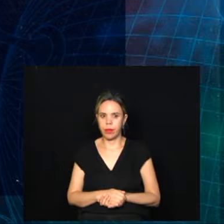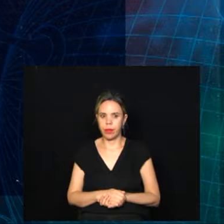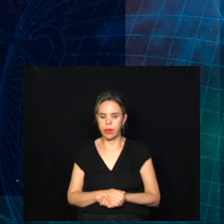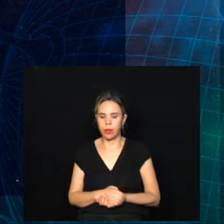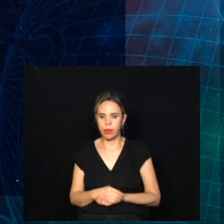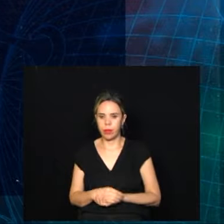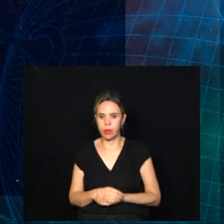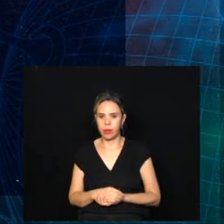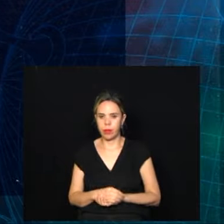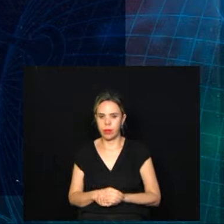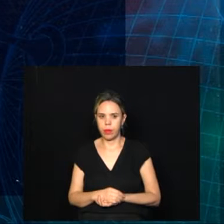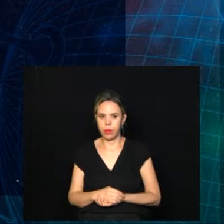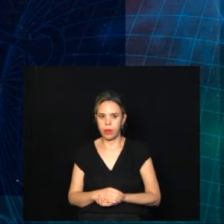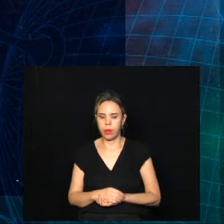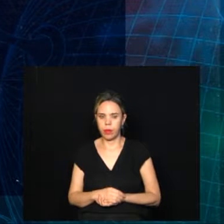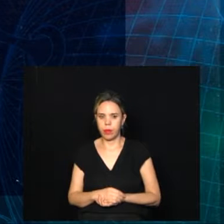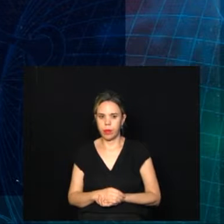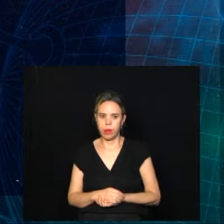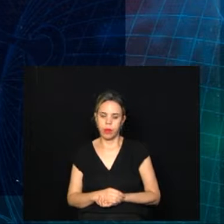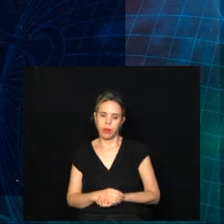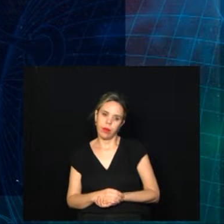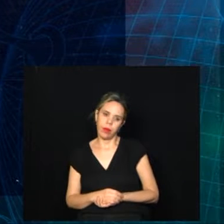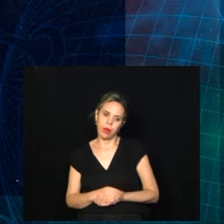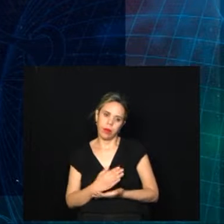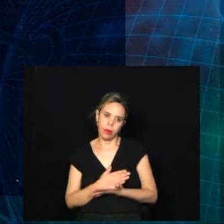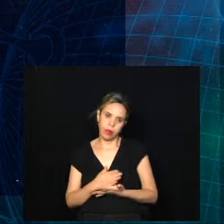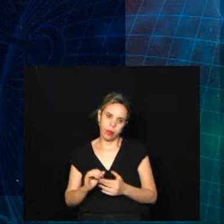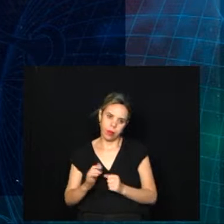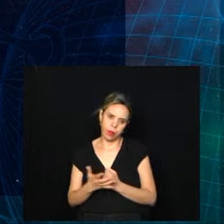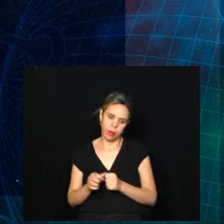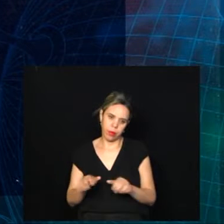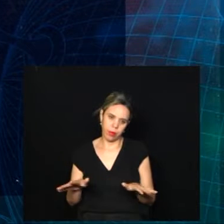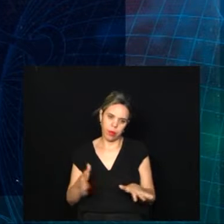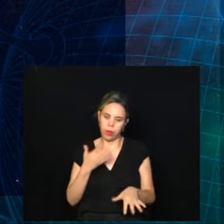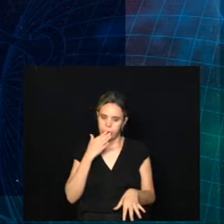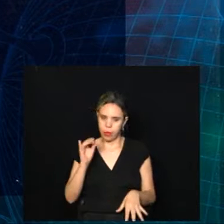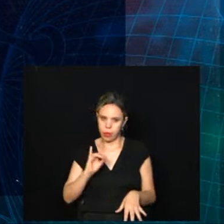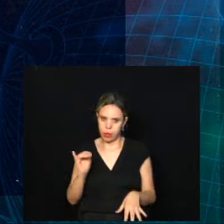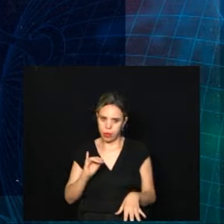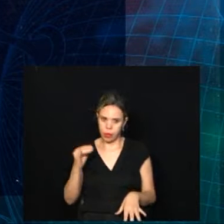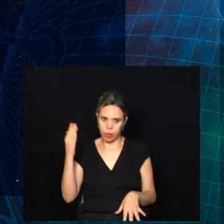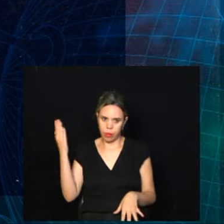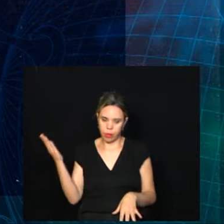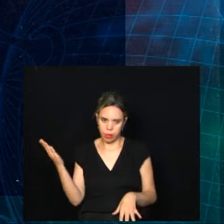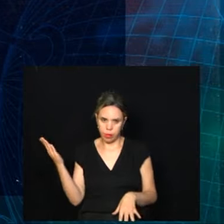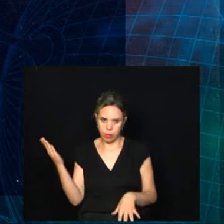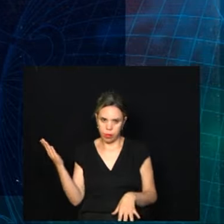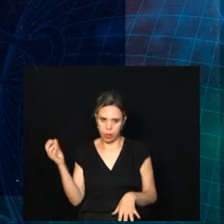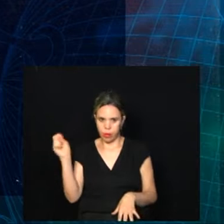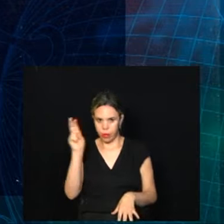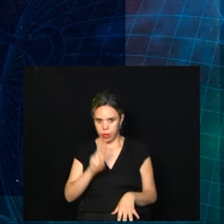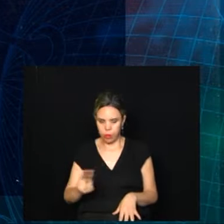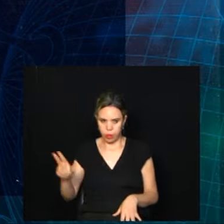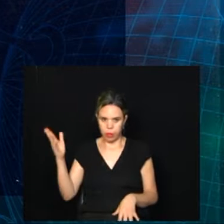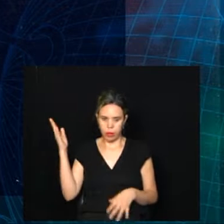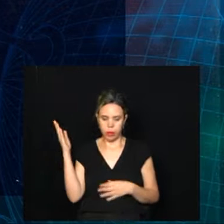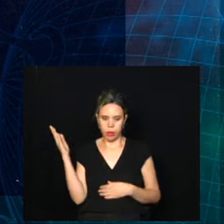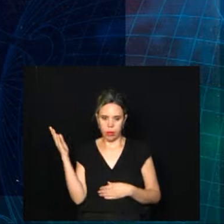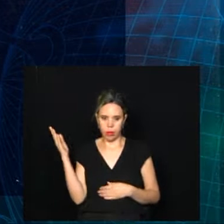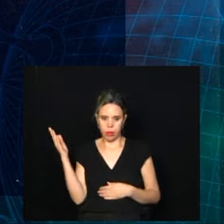138.235 casos da Covid-19 desde o início da pandemia. Indaiatuba, 31.203, Sumaré,